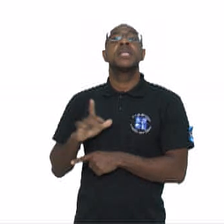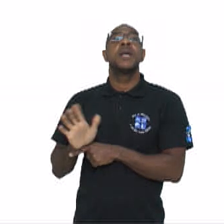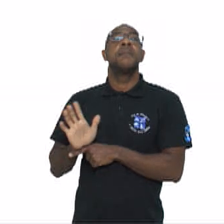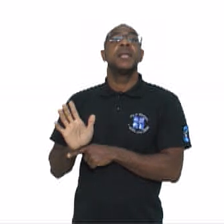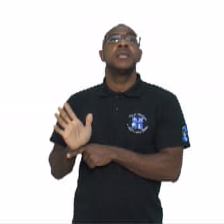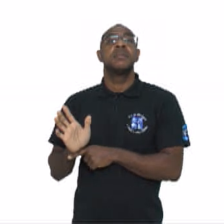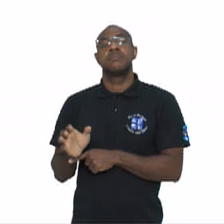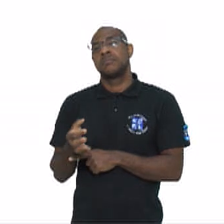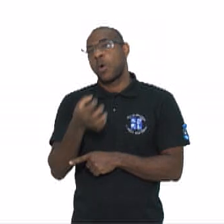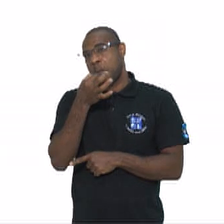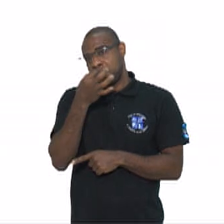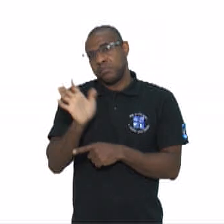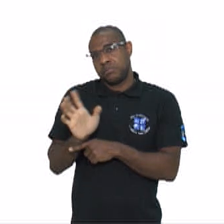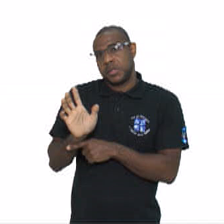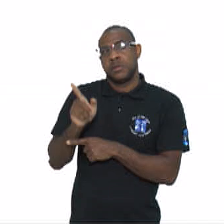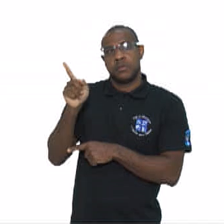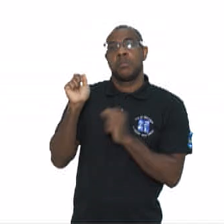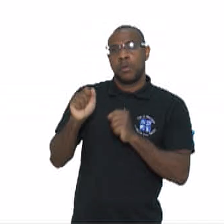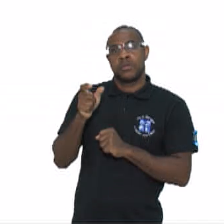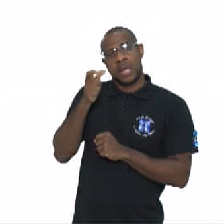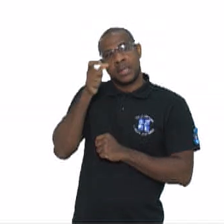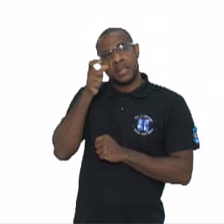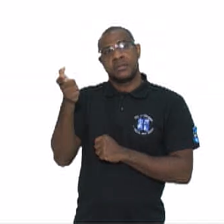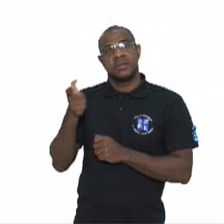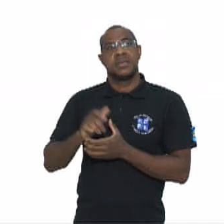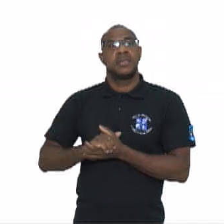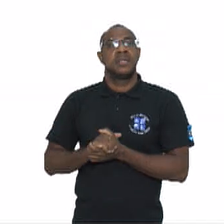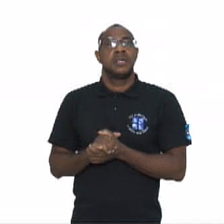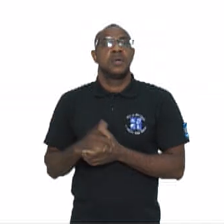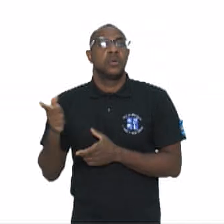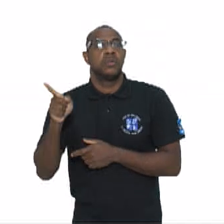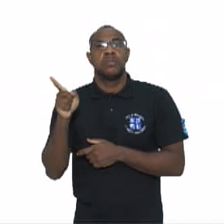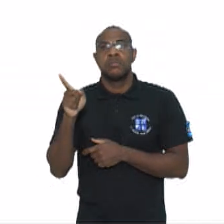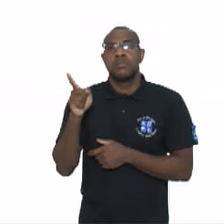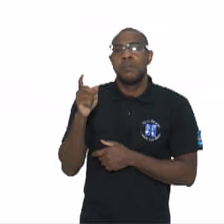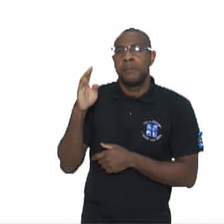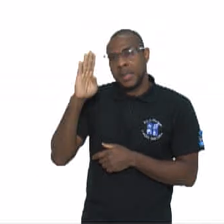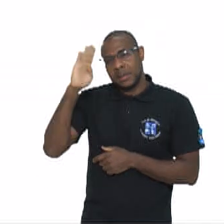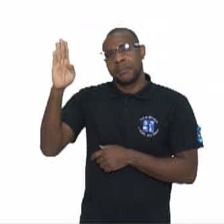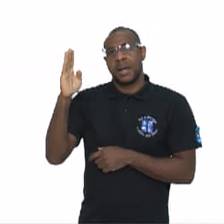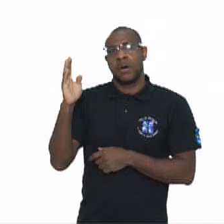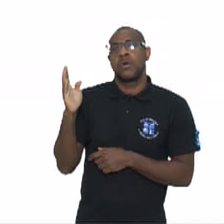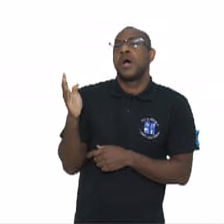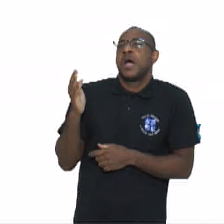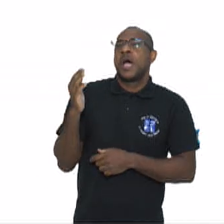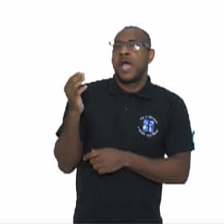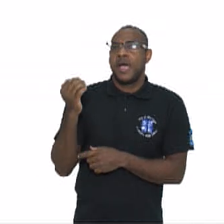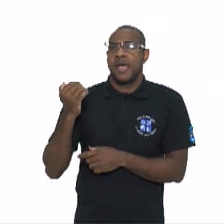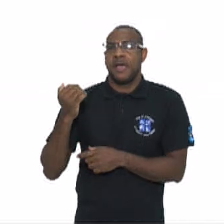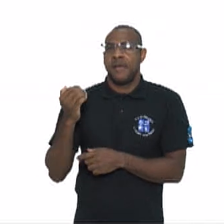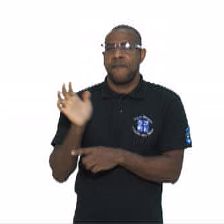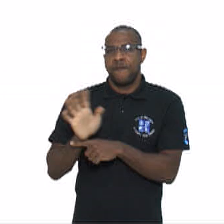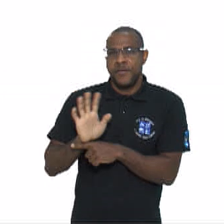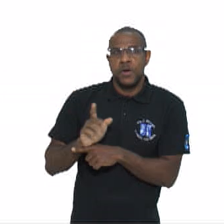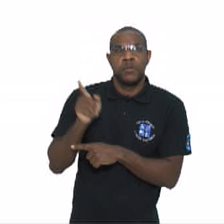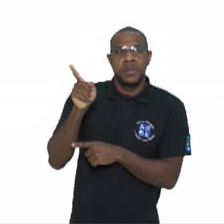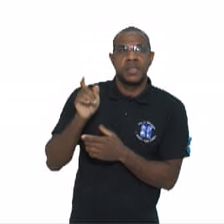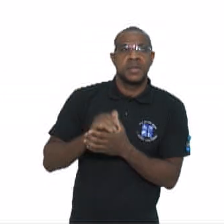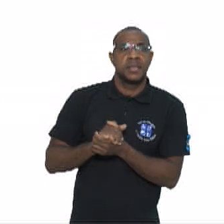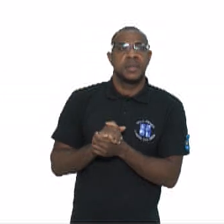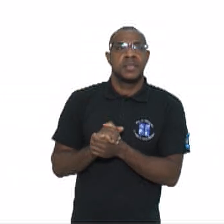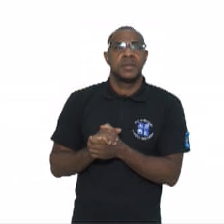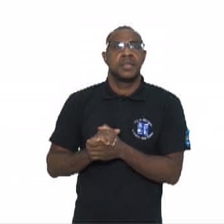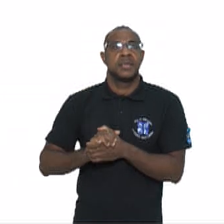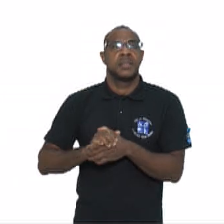depois pesquisar e assistir. Um dos clássicos, principais filmes, um filme novo inclusive, que representa muito bem o que é